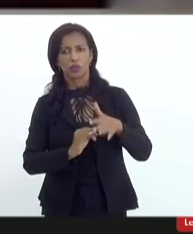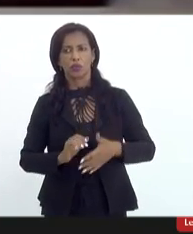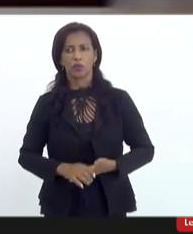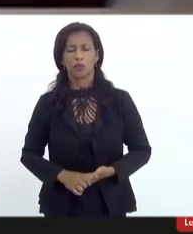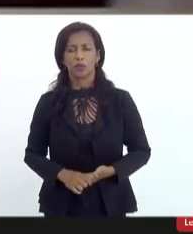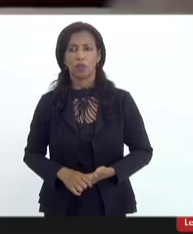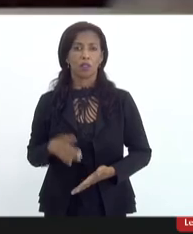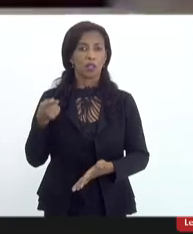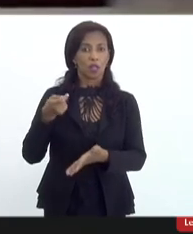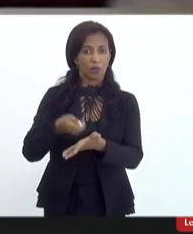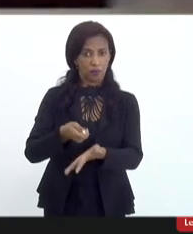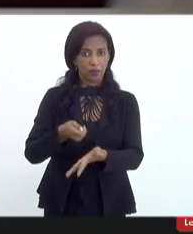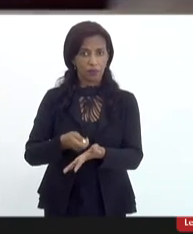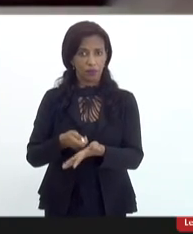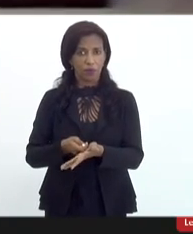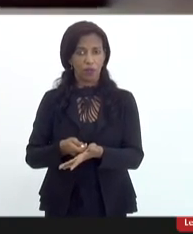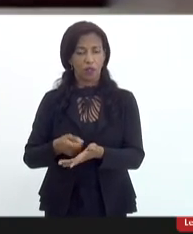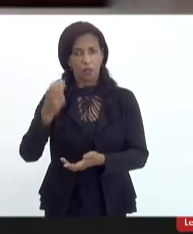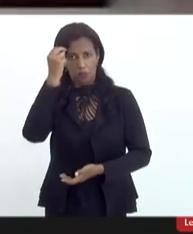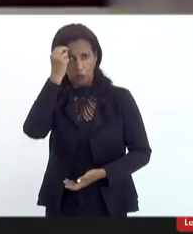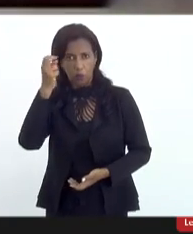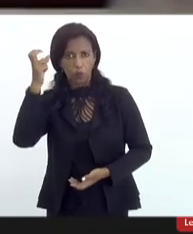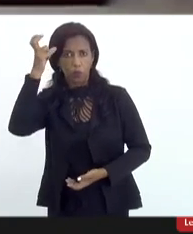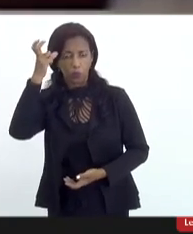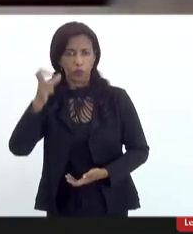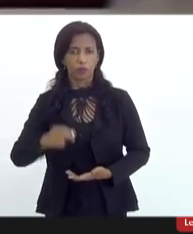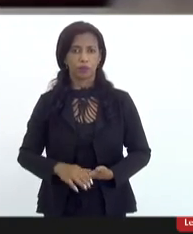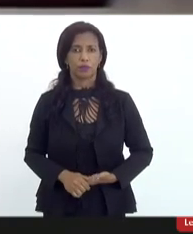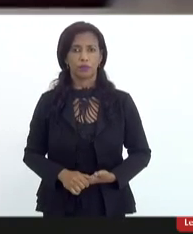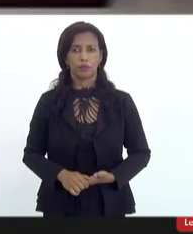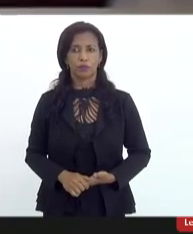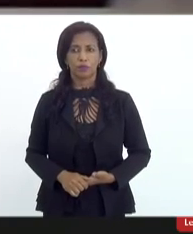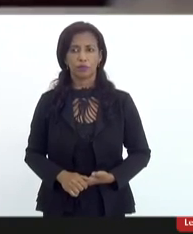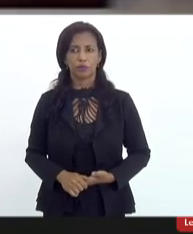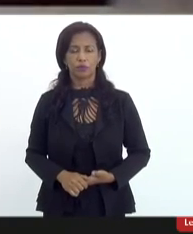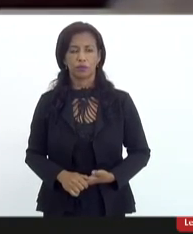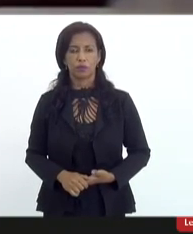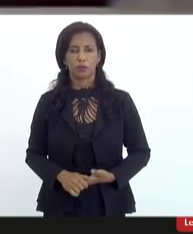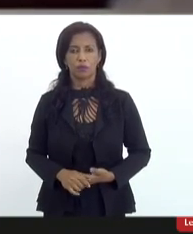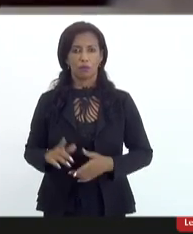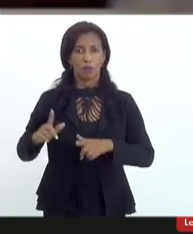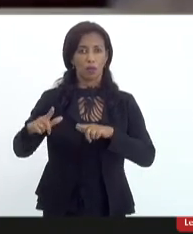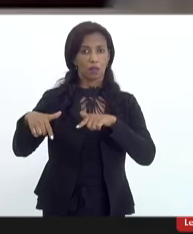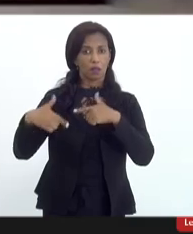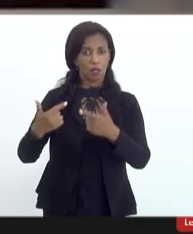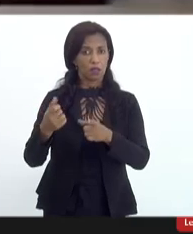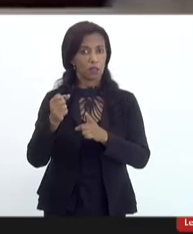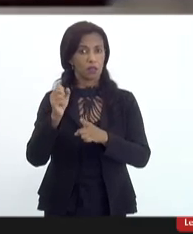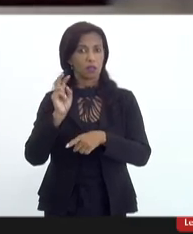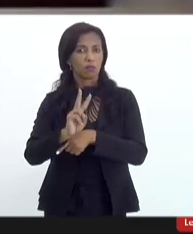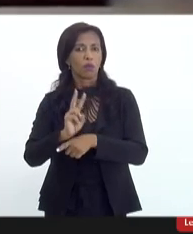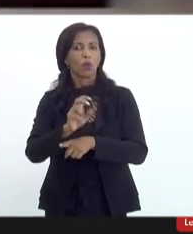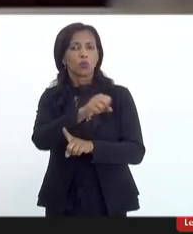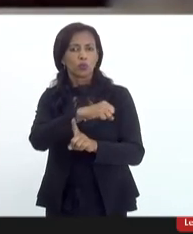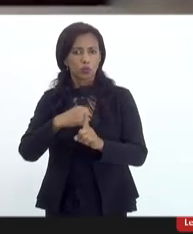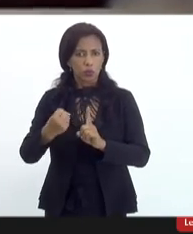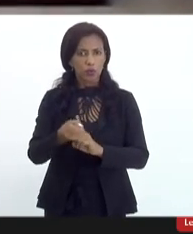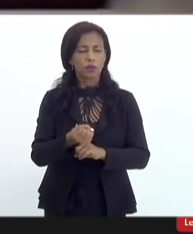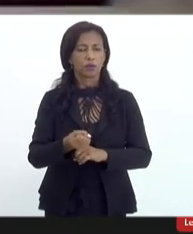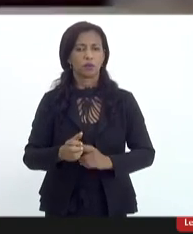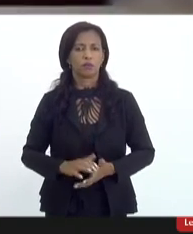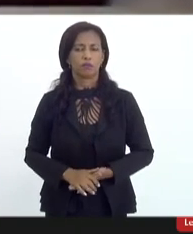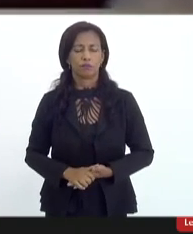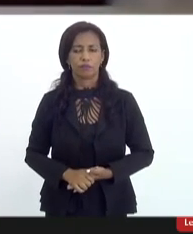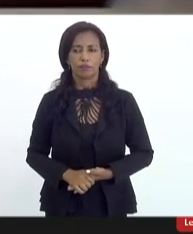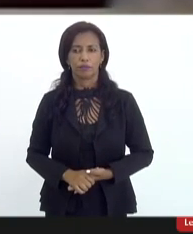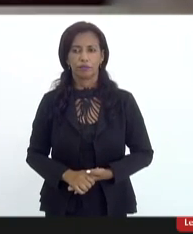e afirmativas na cultura, na ação social, na assistência social.